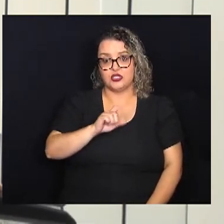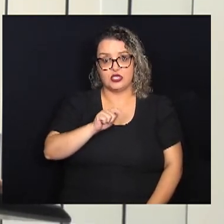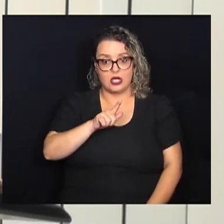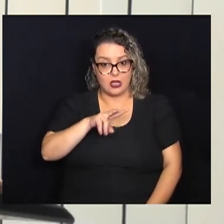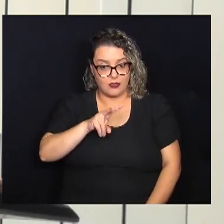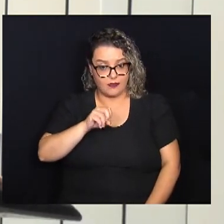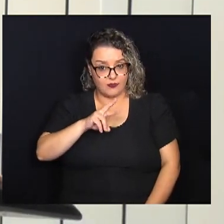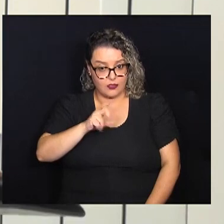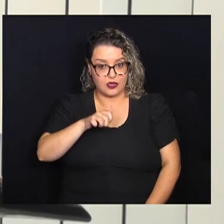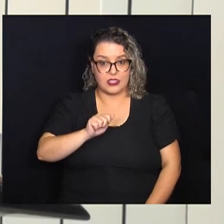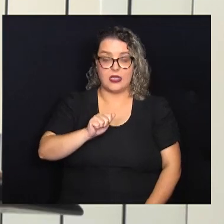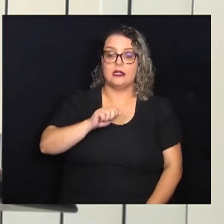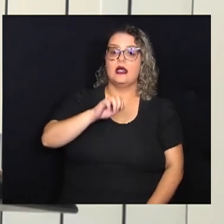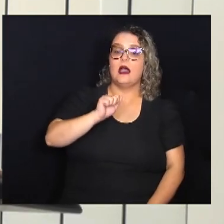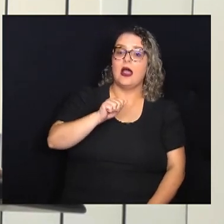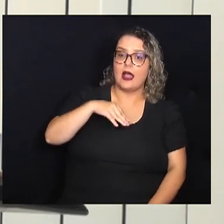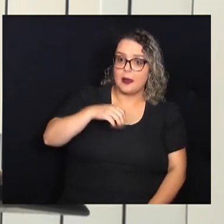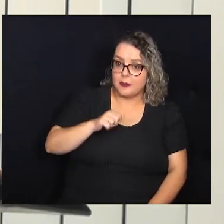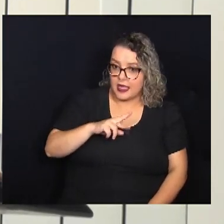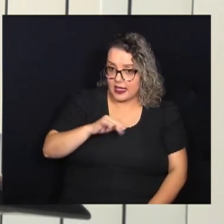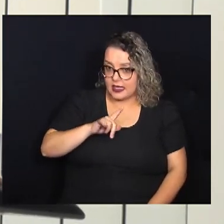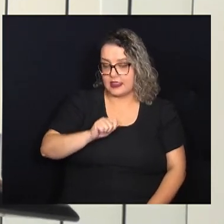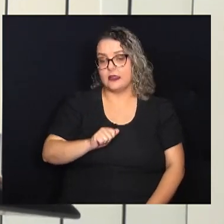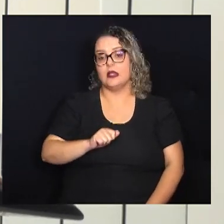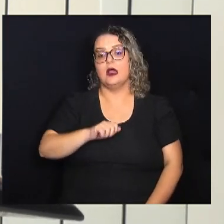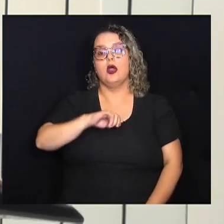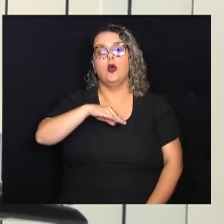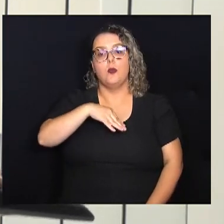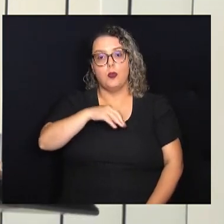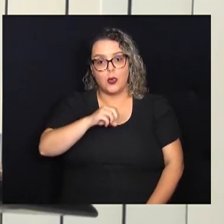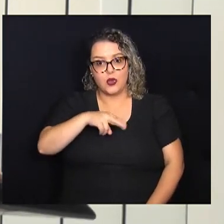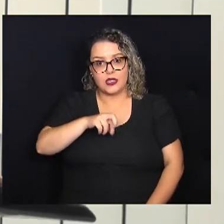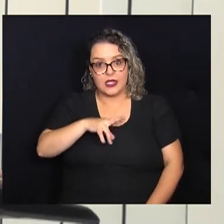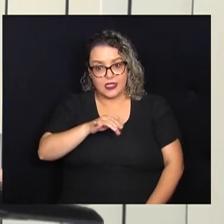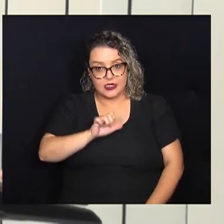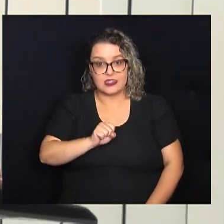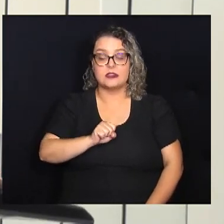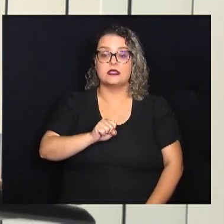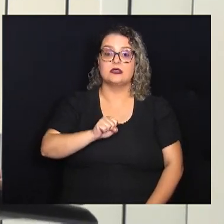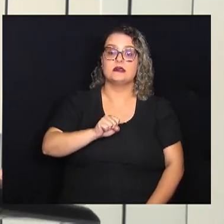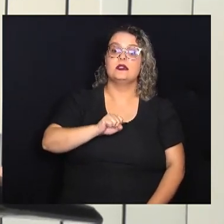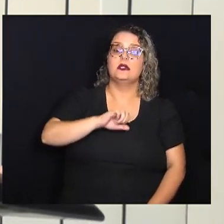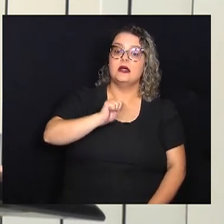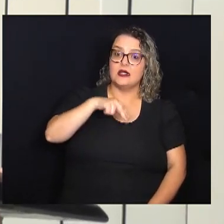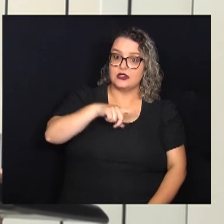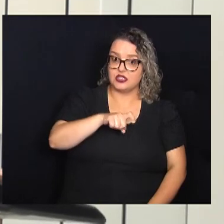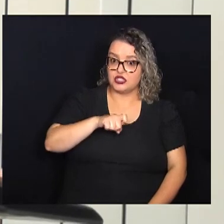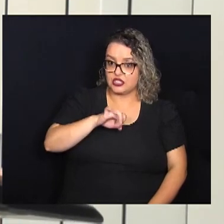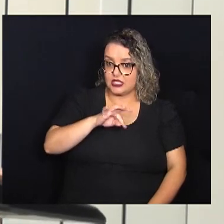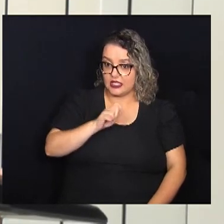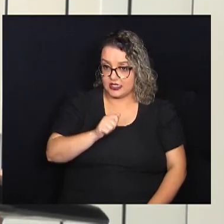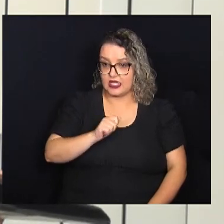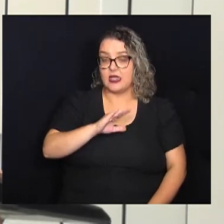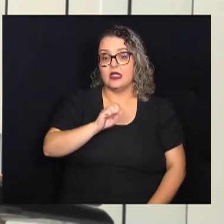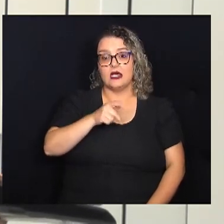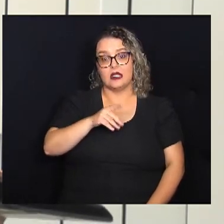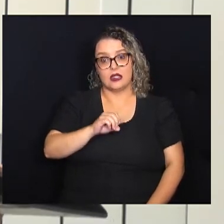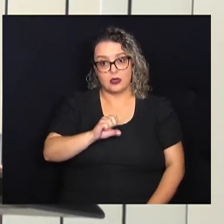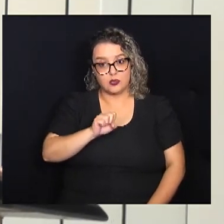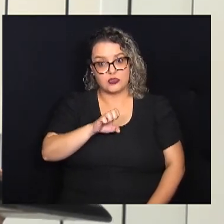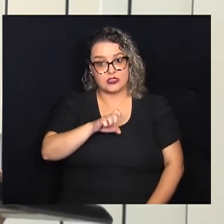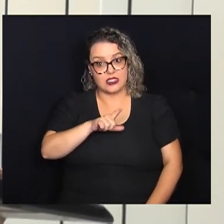Jardim Amália, Jardim Amoreiras, Jardim Anchieta, também o Jardim Bordon, Campos Elíseos,